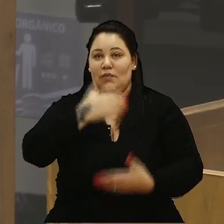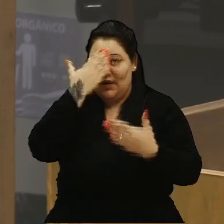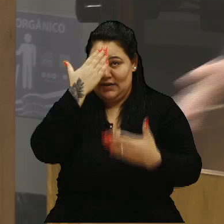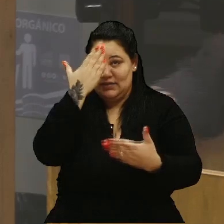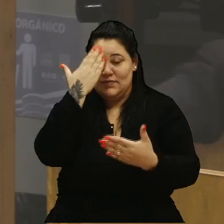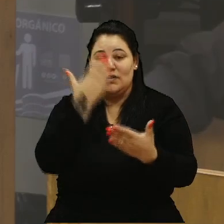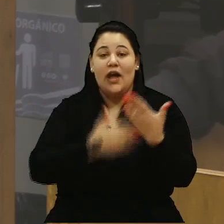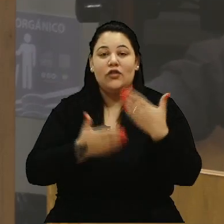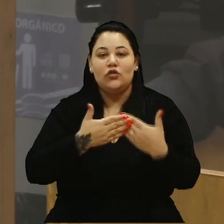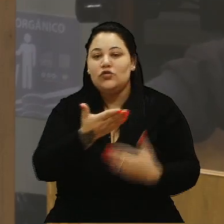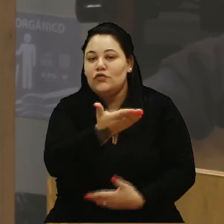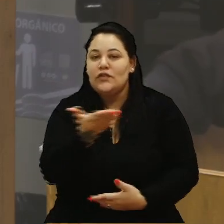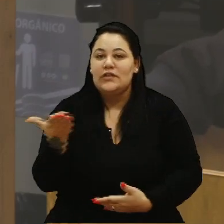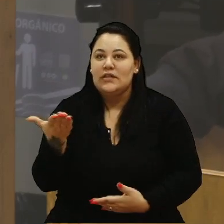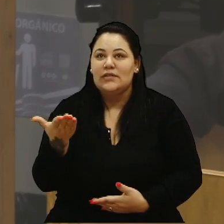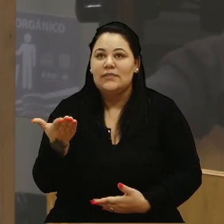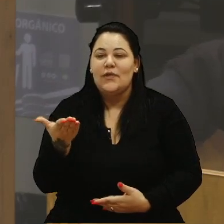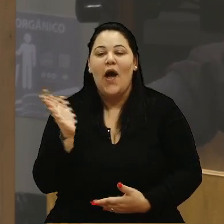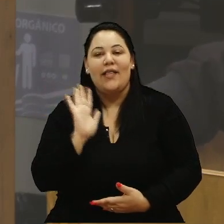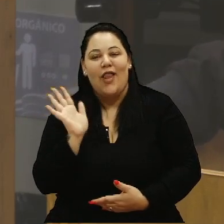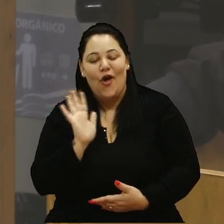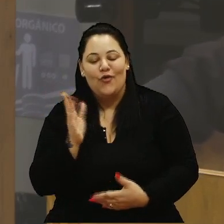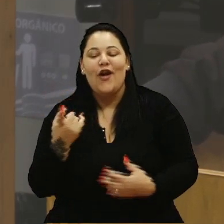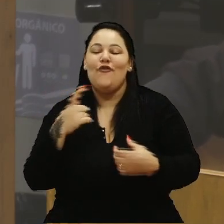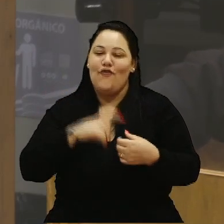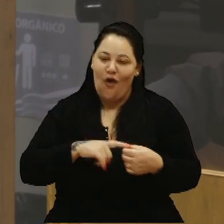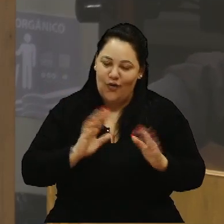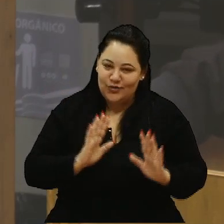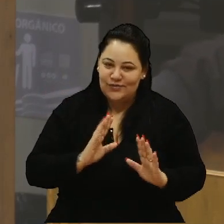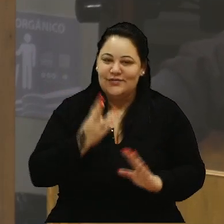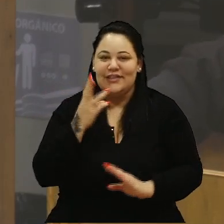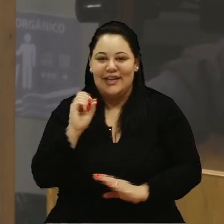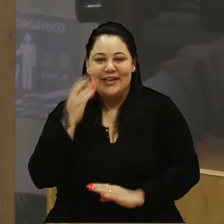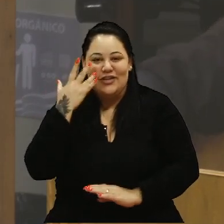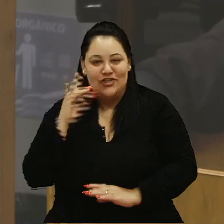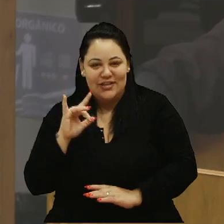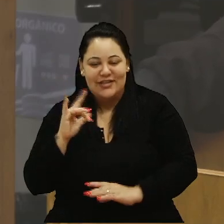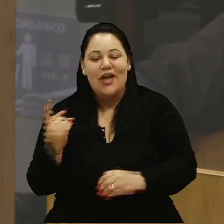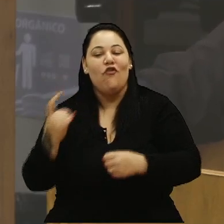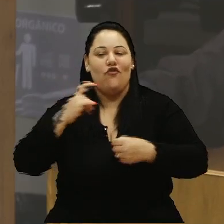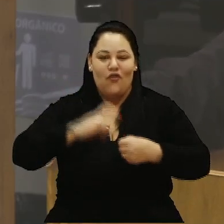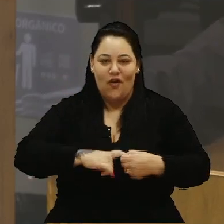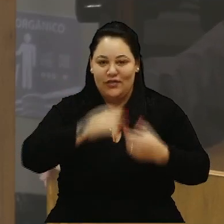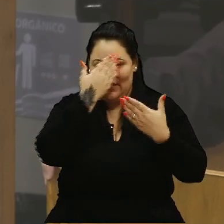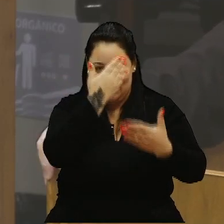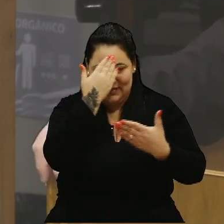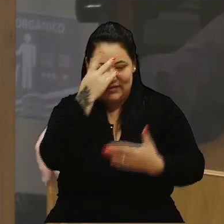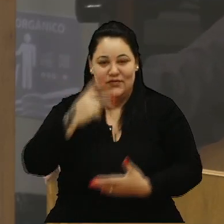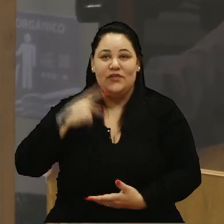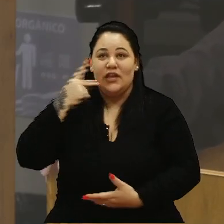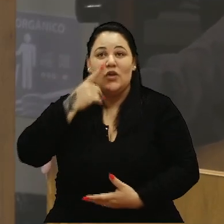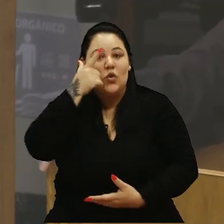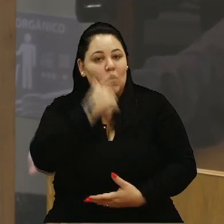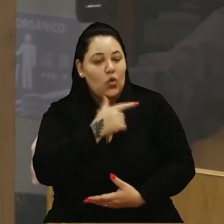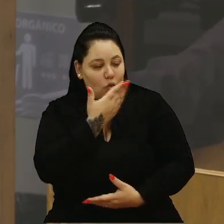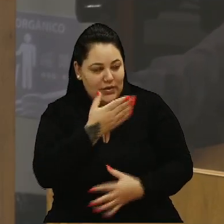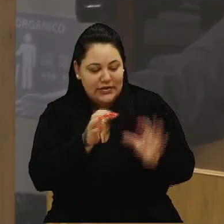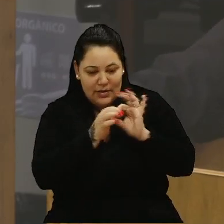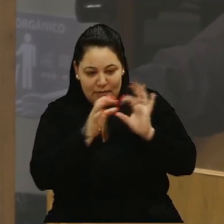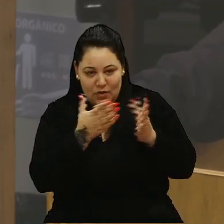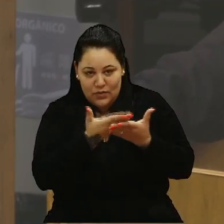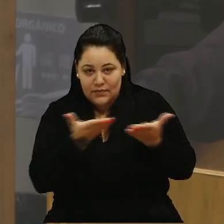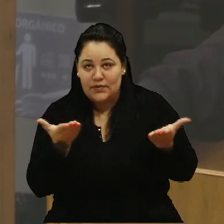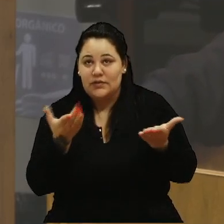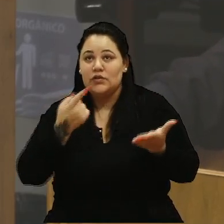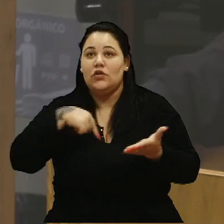todos e todas, meu até logo, estarei de volta em um breve período de tempo, agradecer ao vereador Lucas pela cedência, seguimos